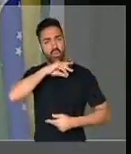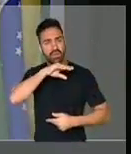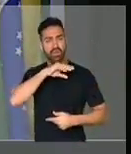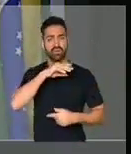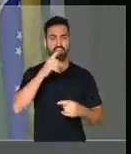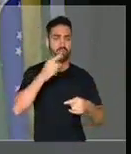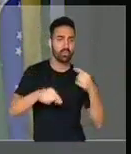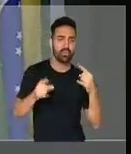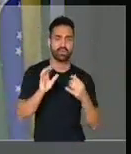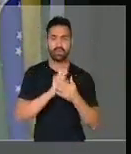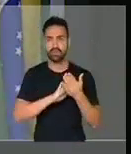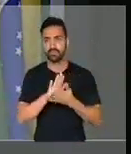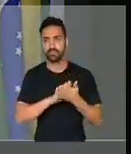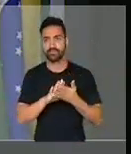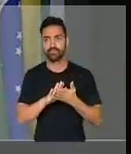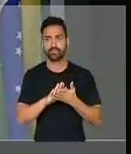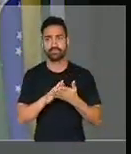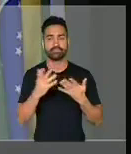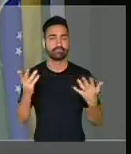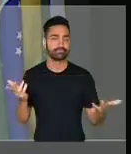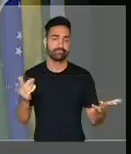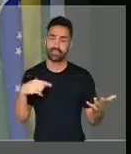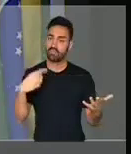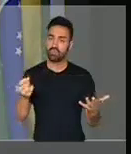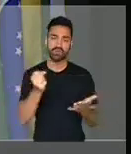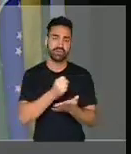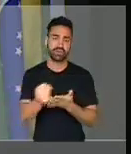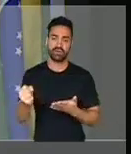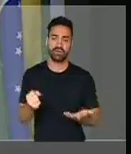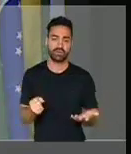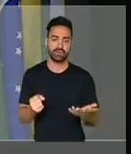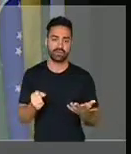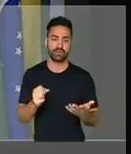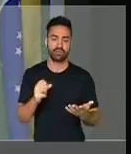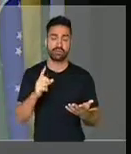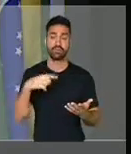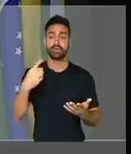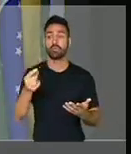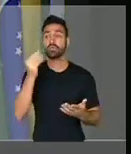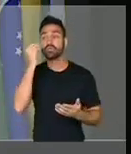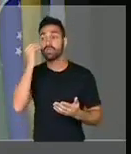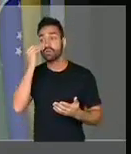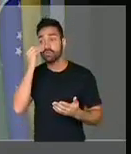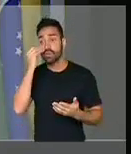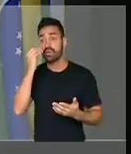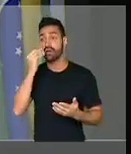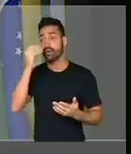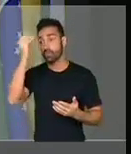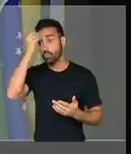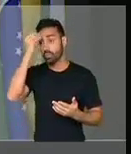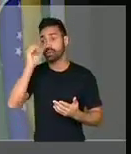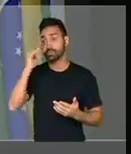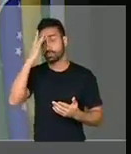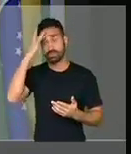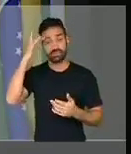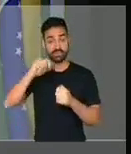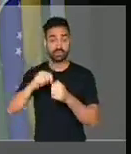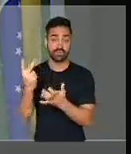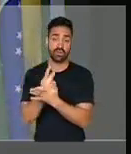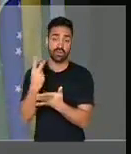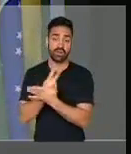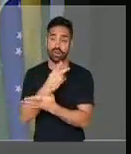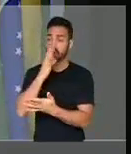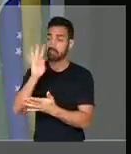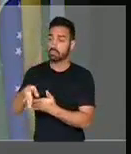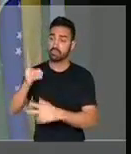produto que não está condizente, adeus, né? Aí é só tentar punir quem fez errado, se é que houve erros.